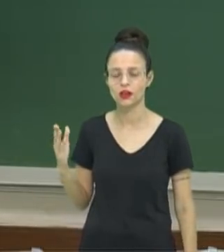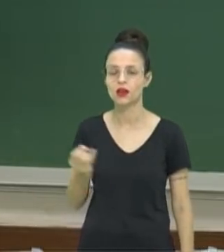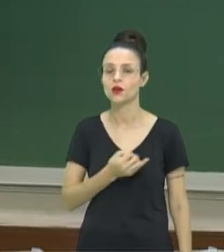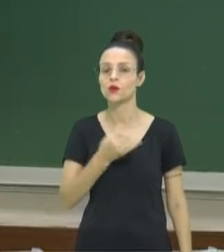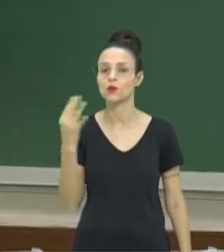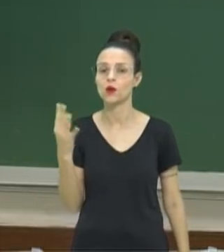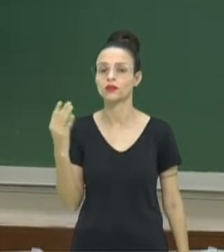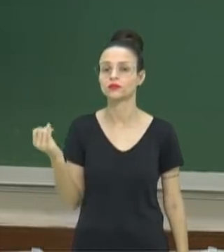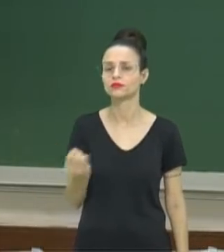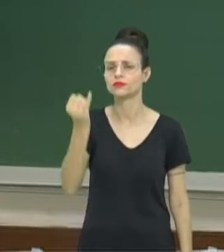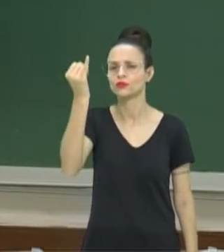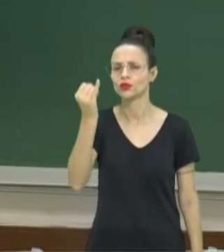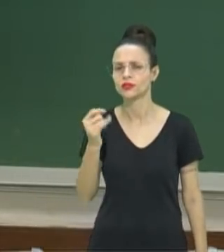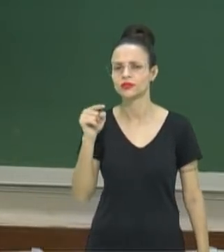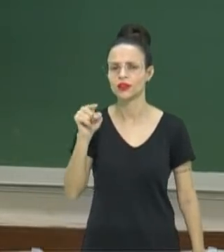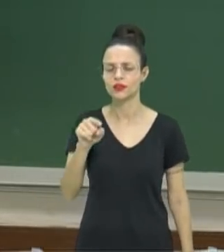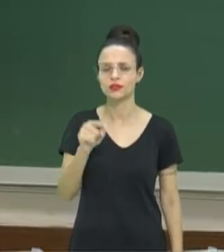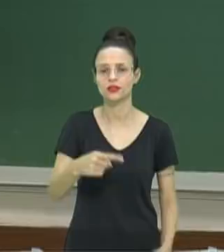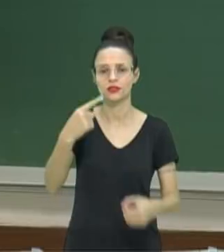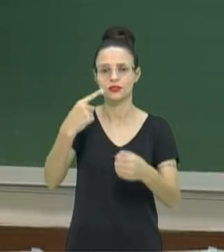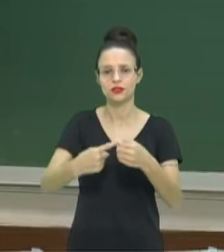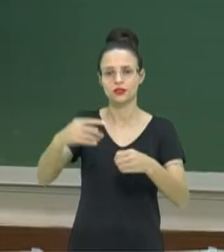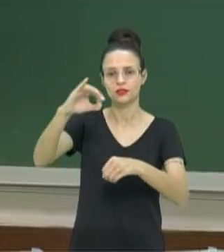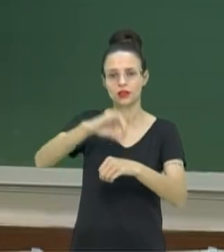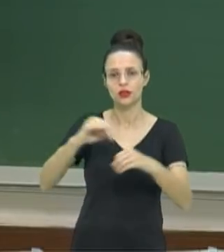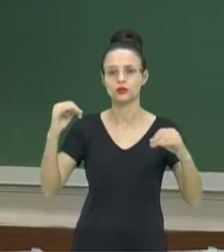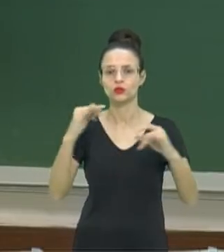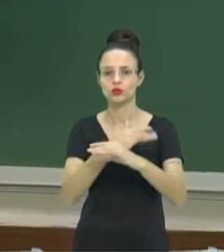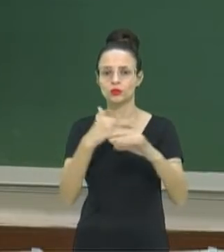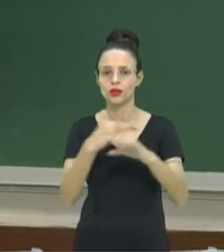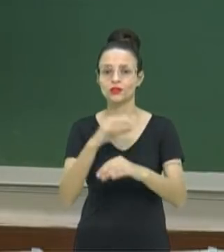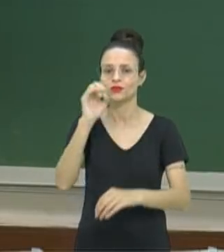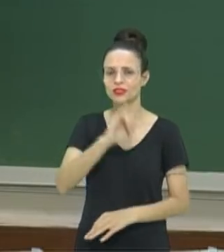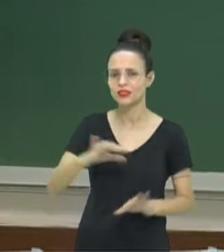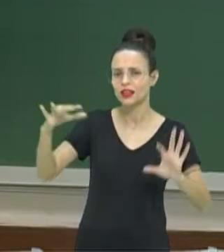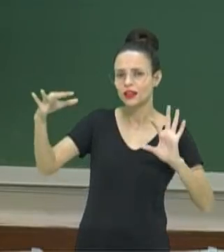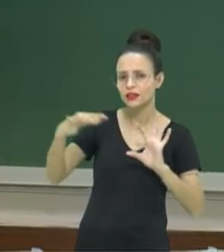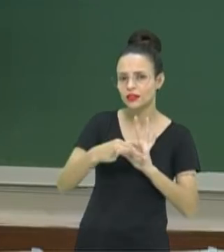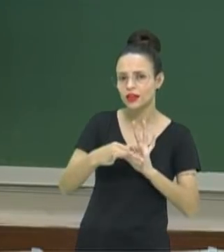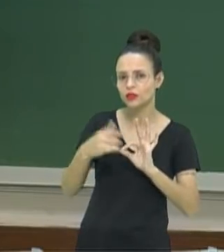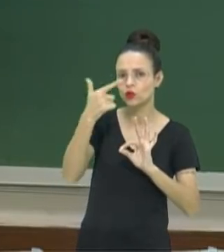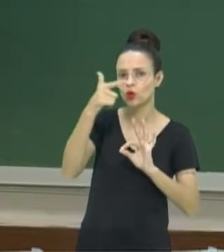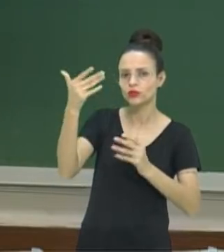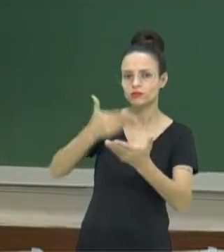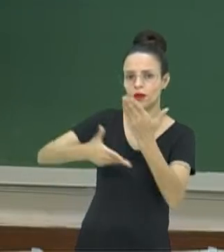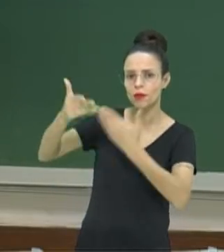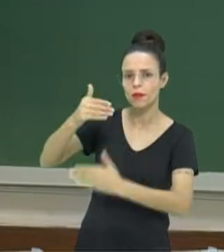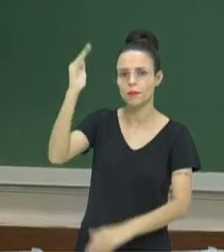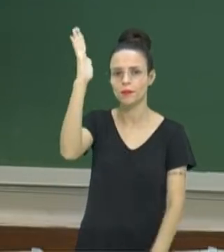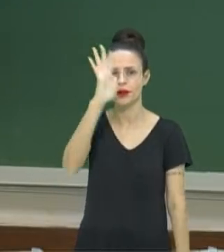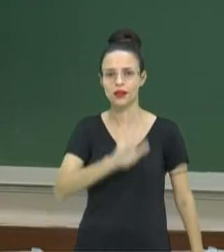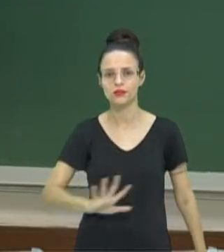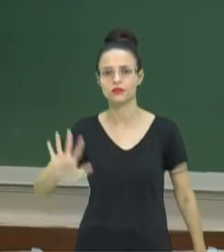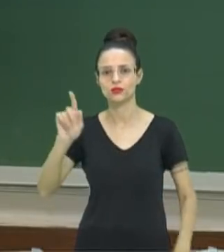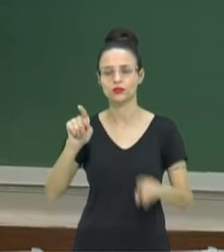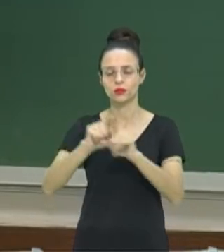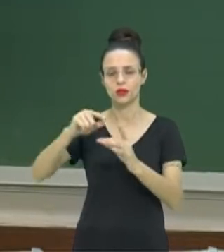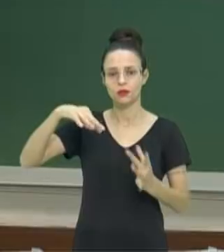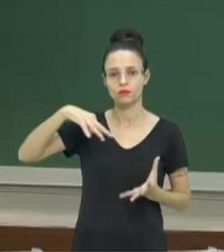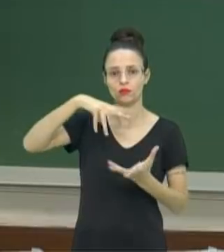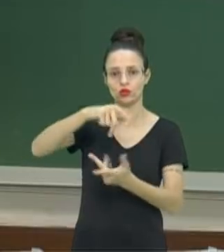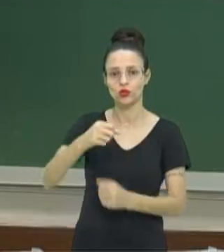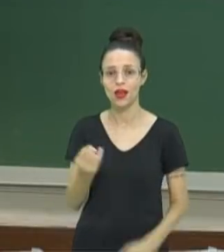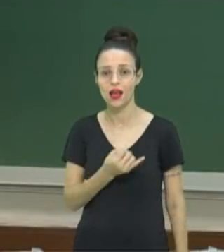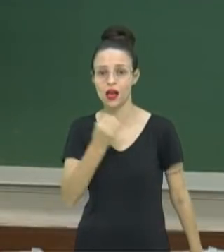de importância desse centro urbano e o quanto ele está ligado com outras partes do Brasil e do mundo.